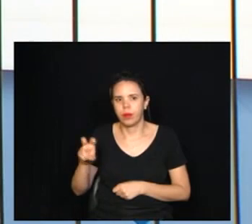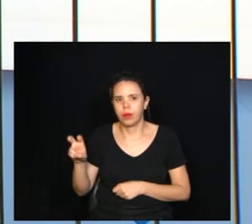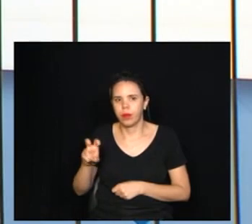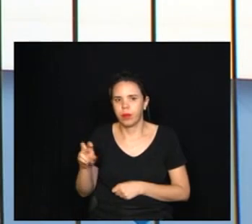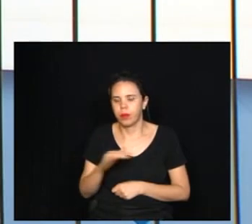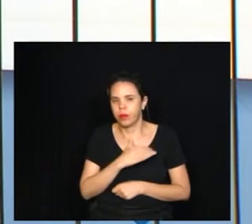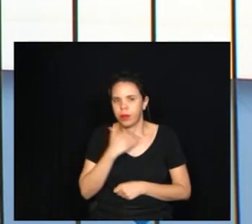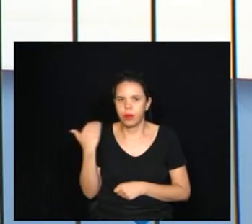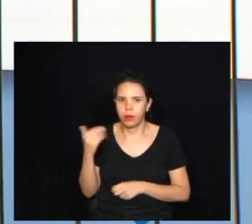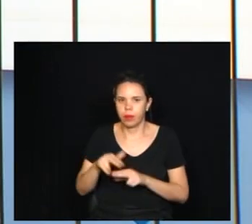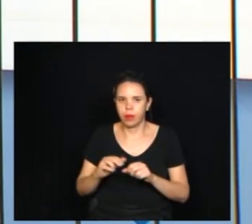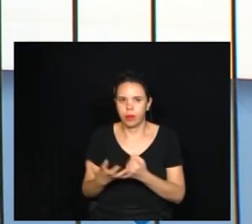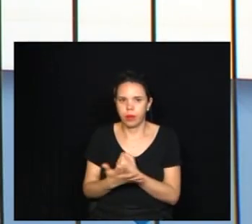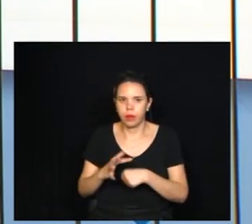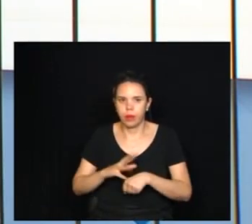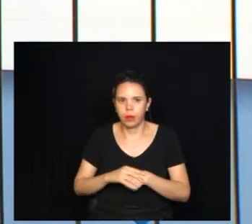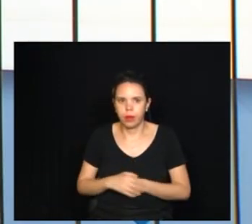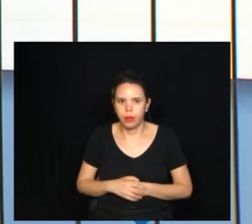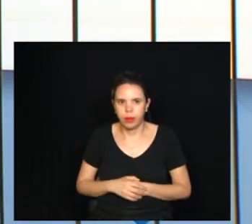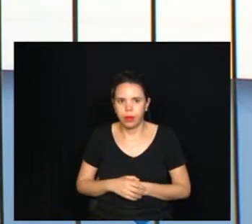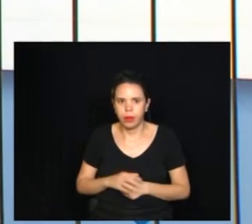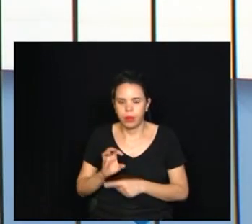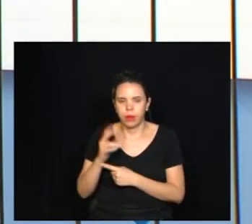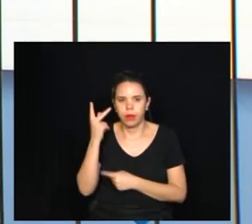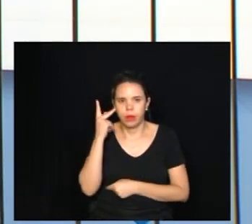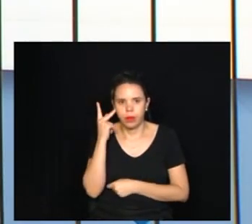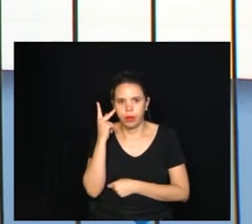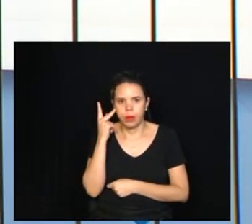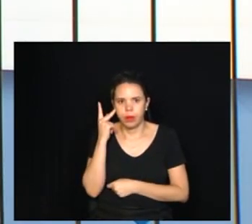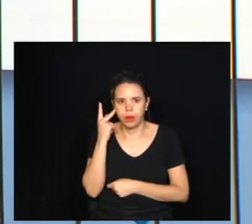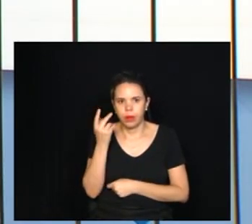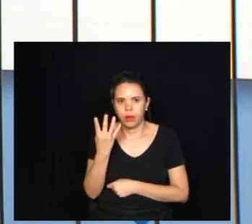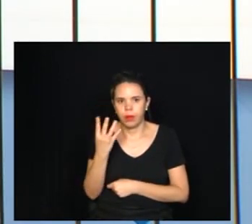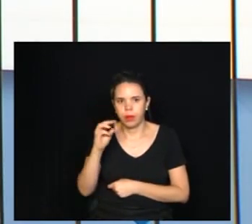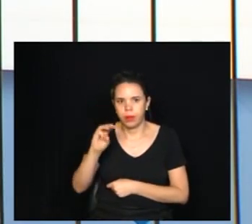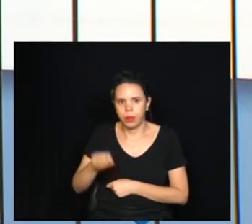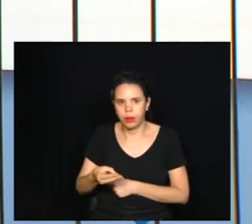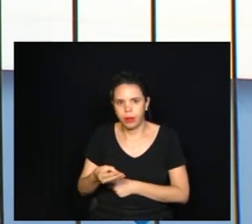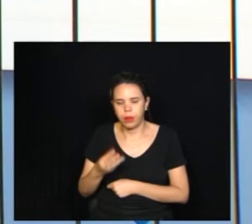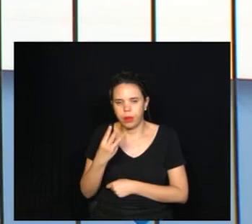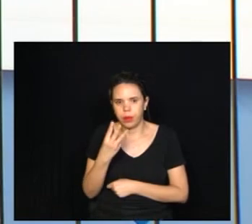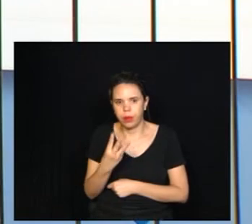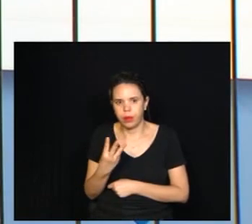590.955 mortos devido à doença. No estado de São Paulo, são